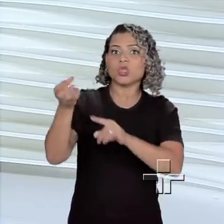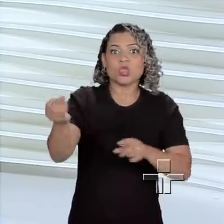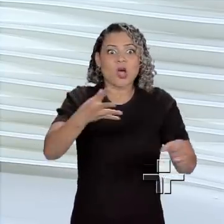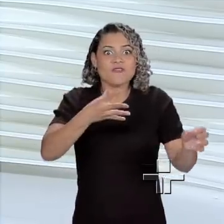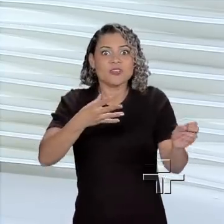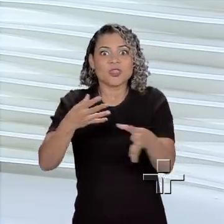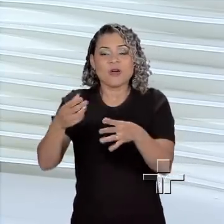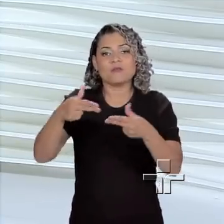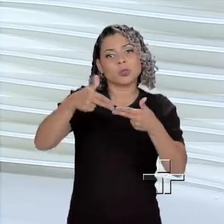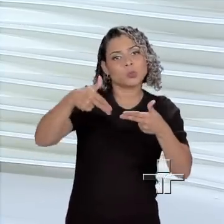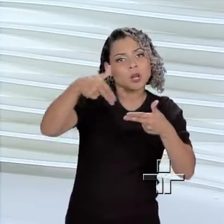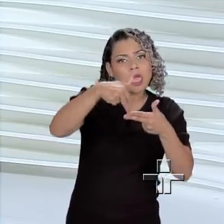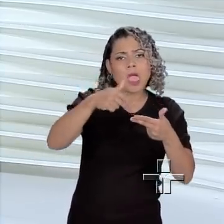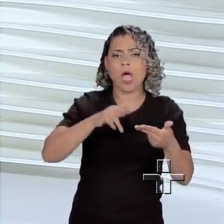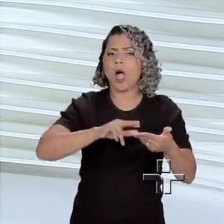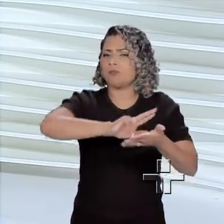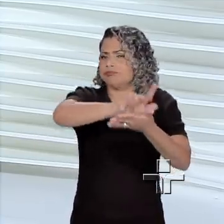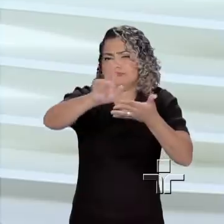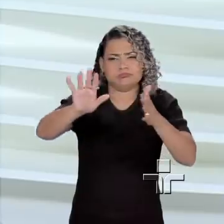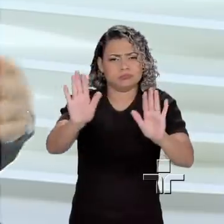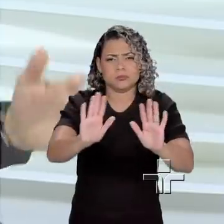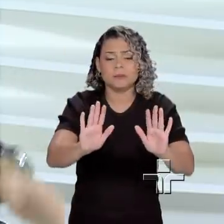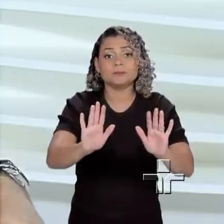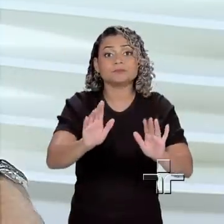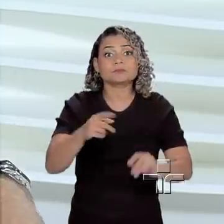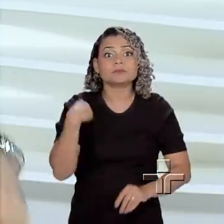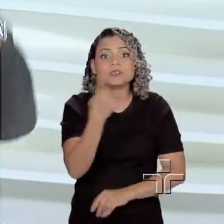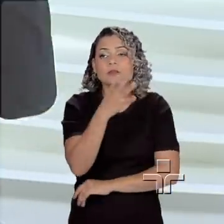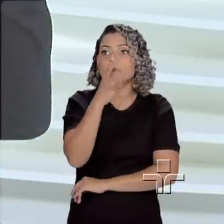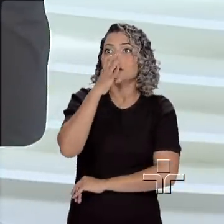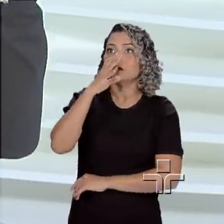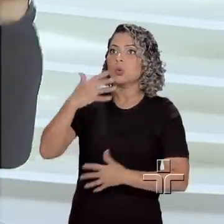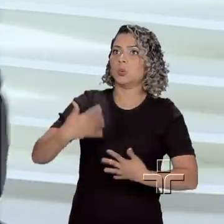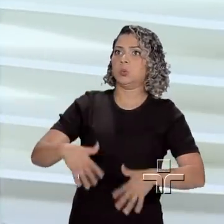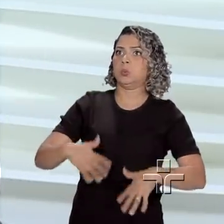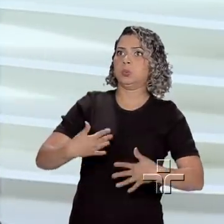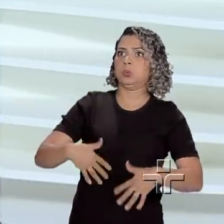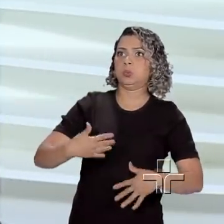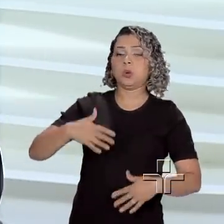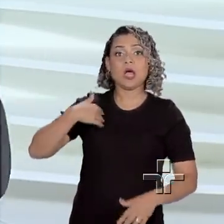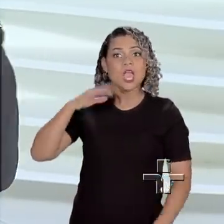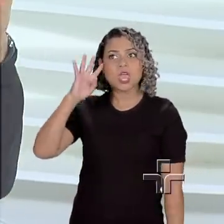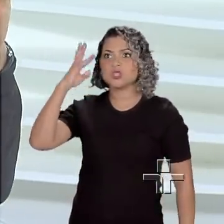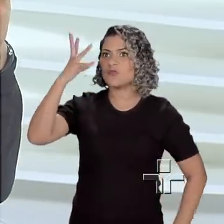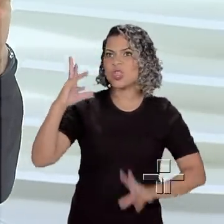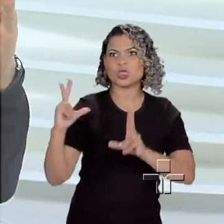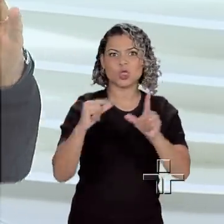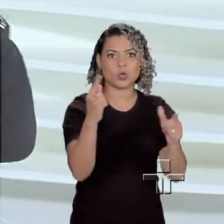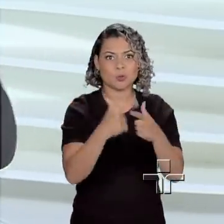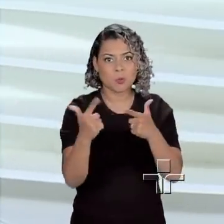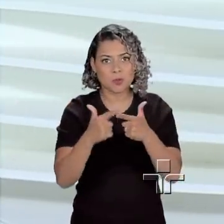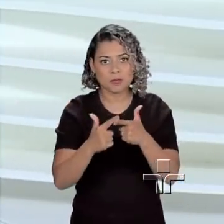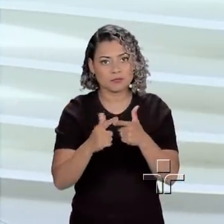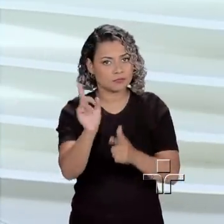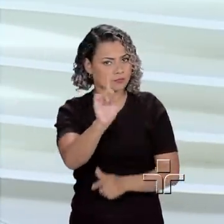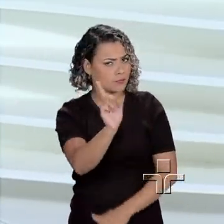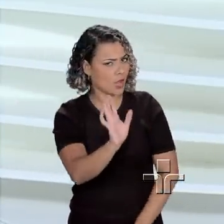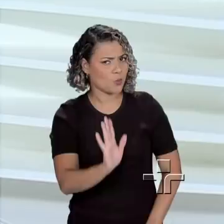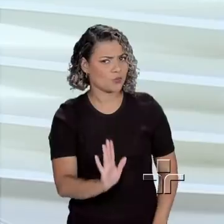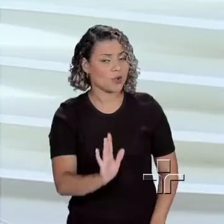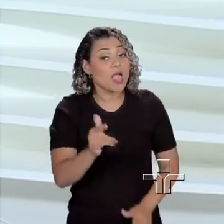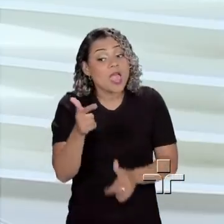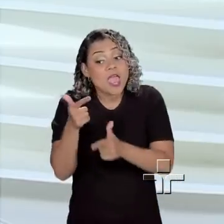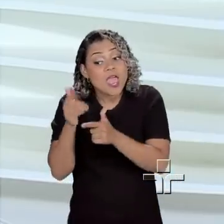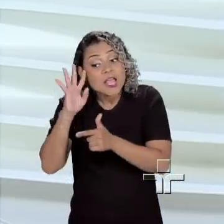tecnologias nucleares, ou viagens espaciais, a gente olha e diz, todos os meus problemas estão resolvidos. Nada disso. Resolve uma classe